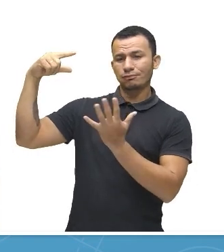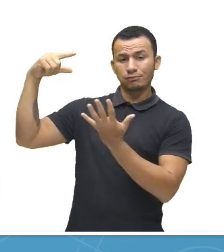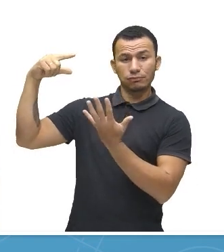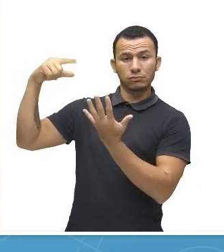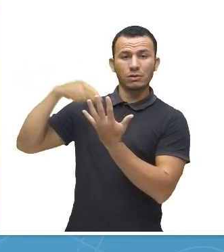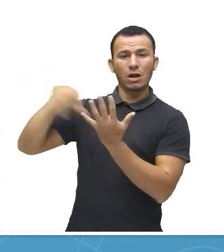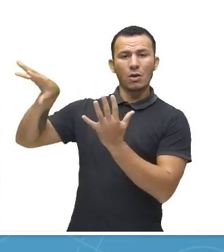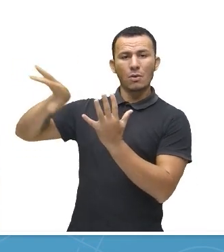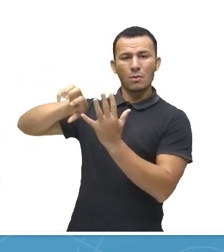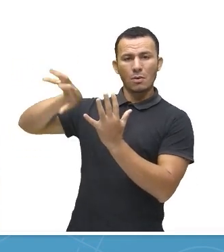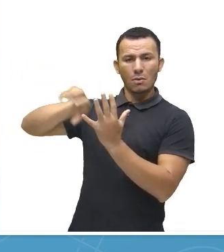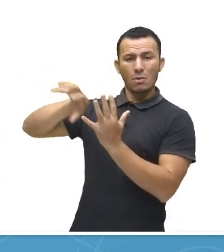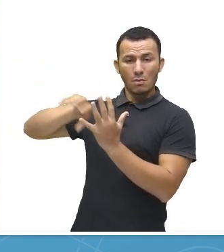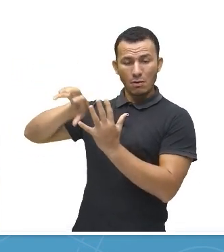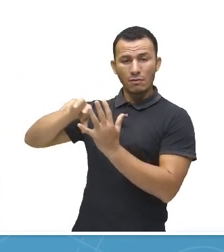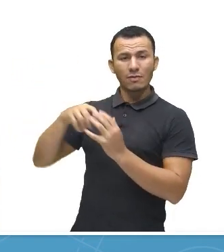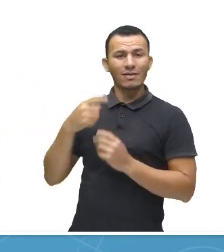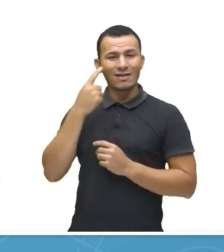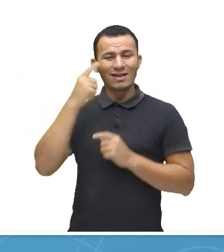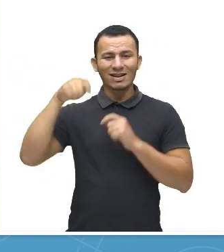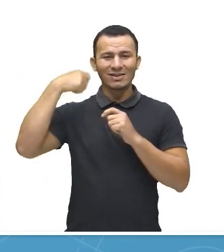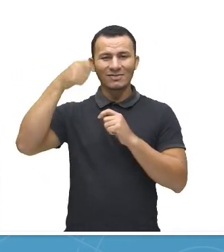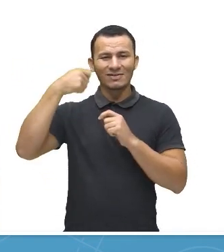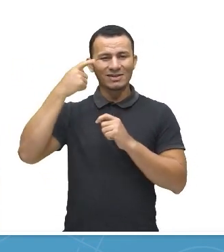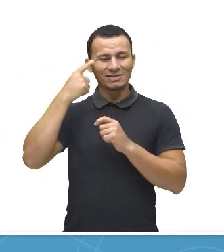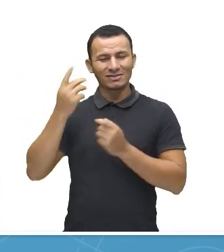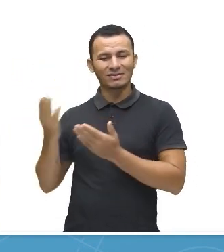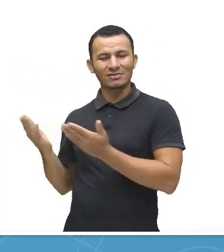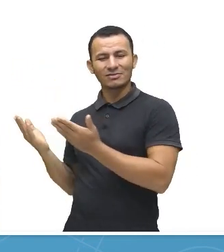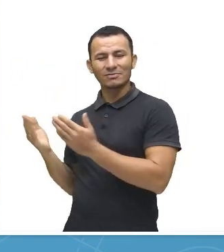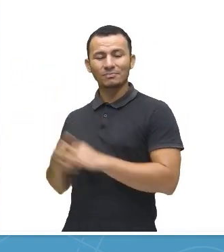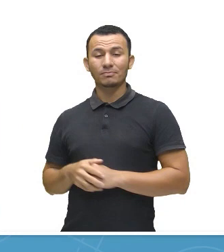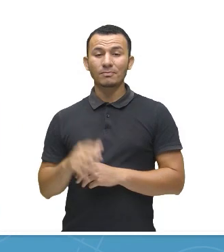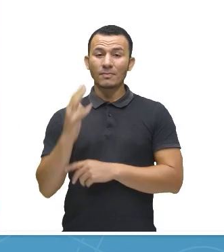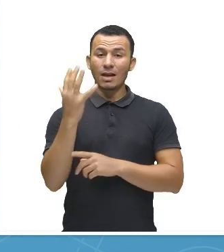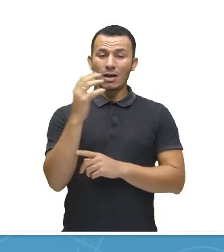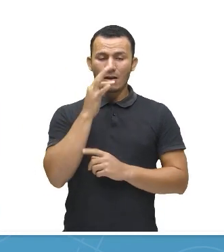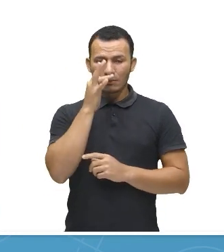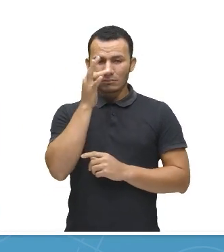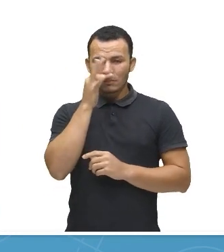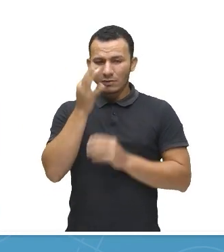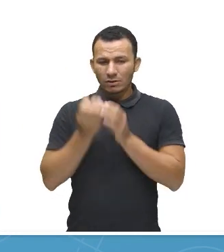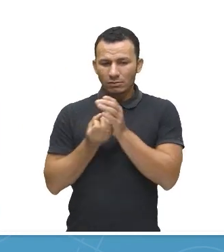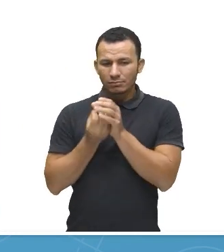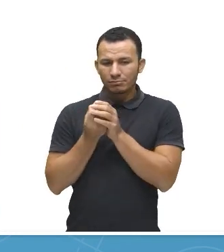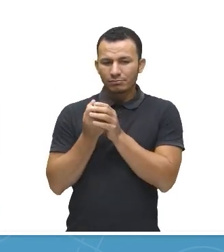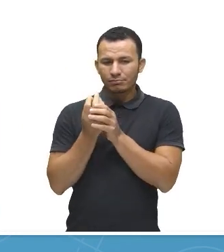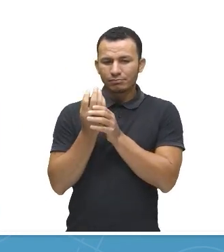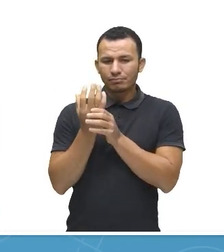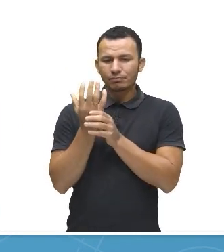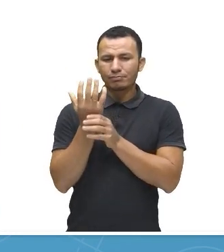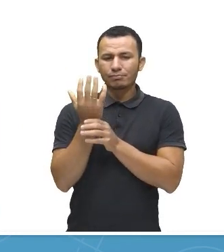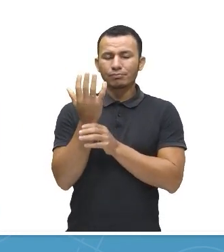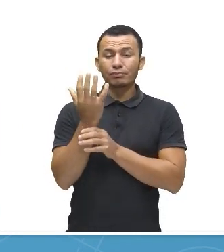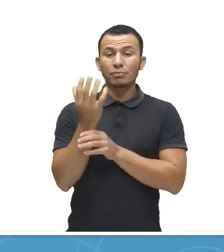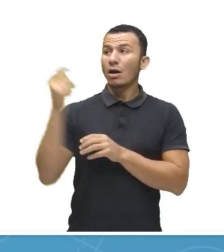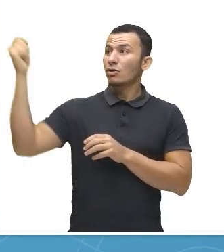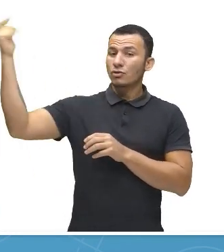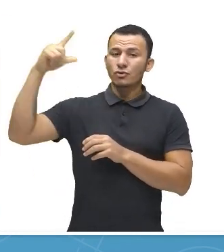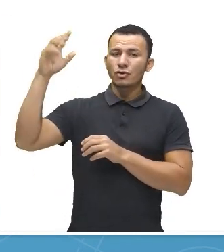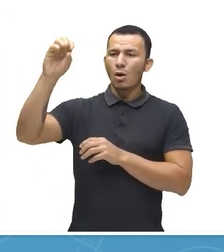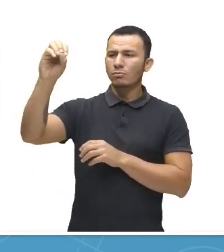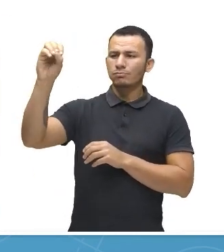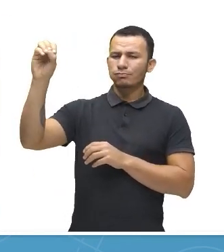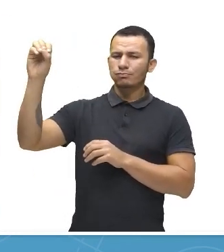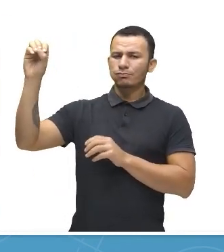no nosso alfa aí, na nossa animação, que a florzinha aí está se desenvolvendo, nascendo, e para onde o sol